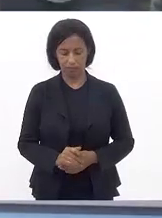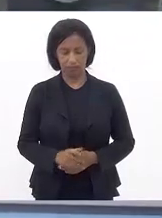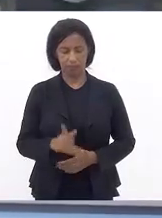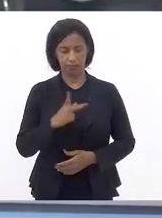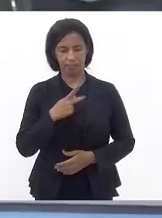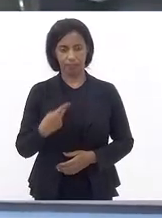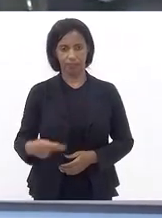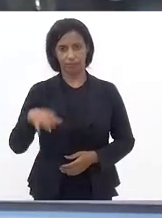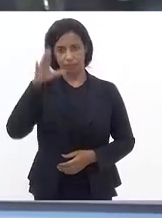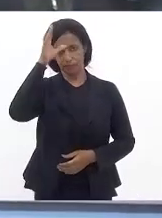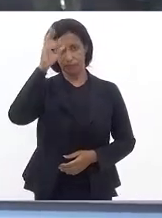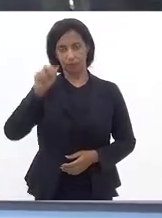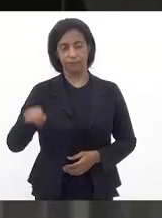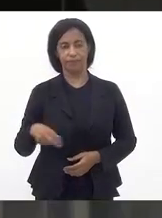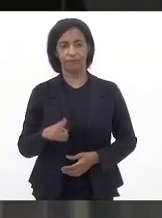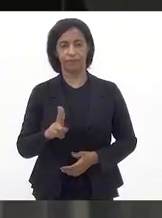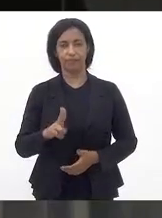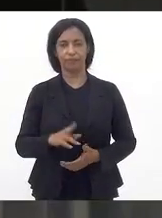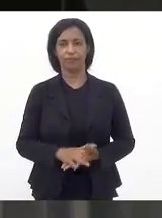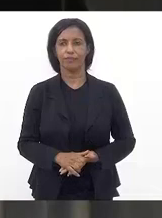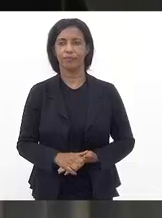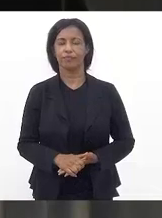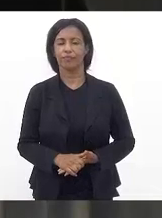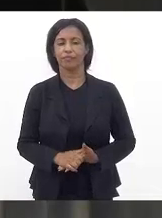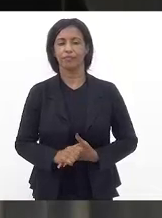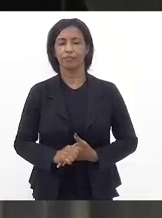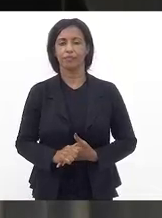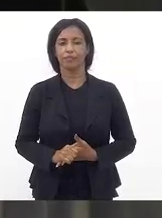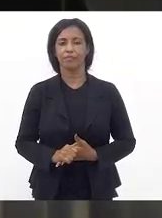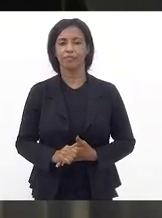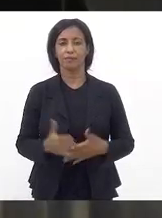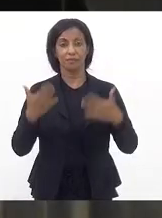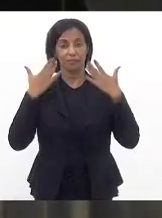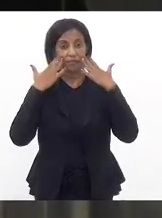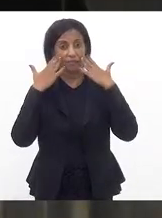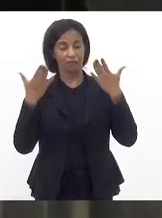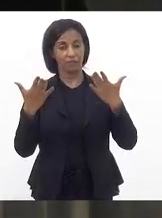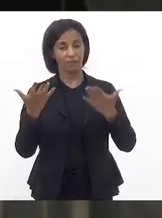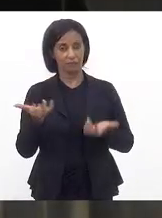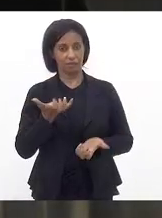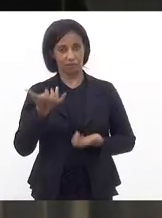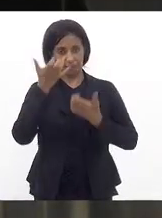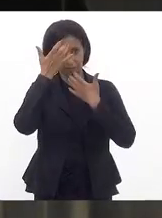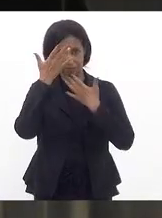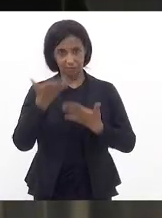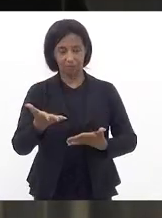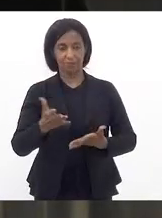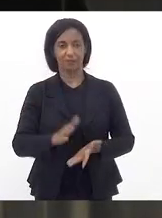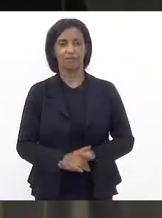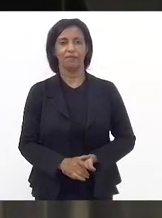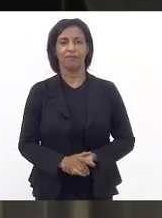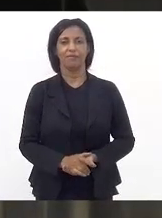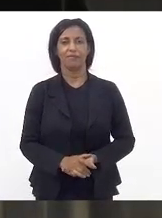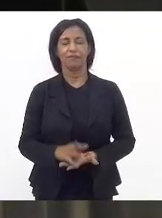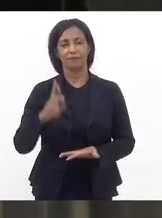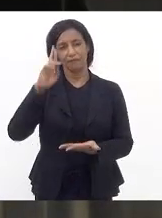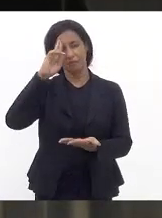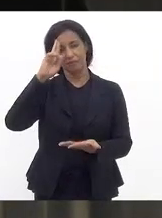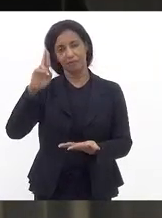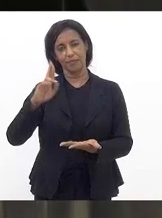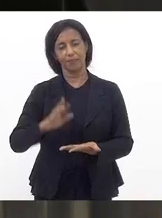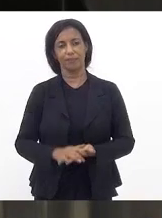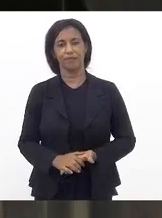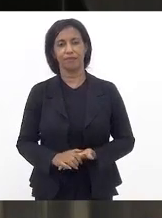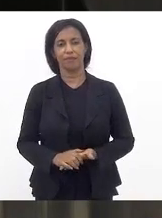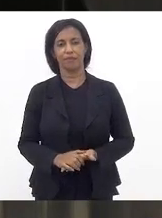o presidente Tia Jô e publicamente eu quero agradecer a senhora